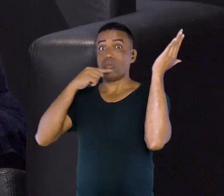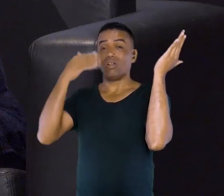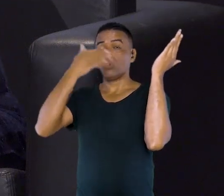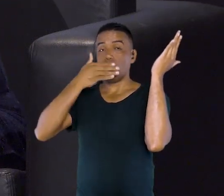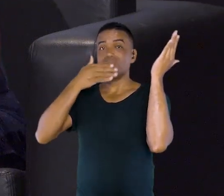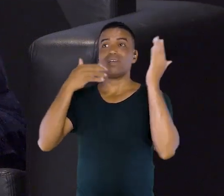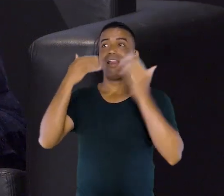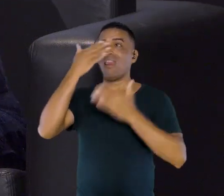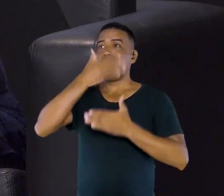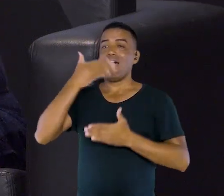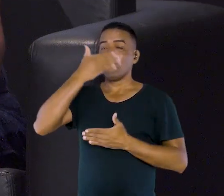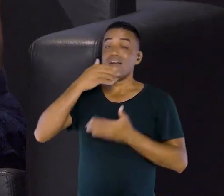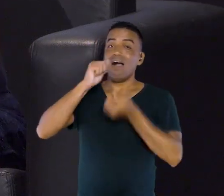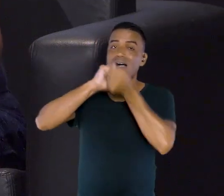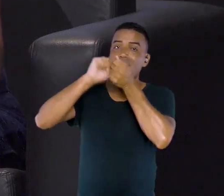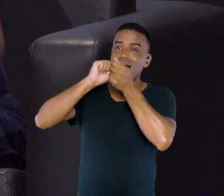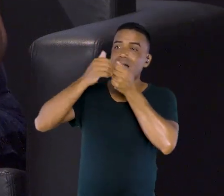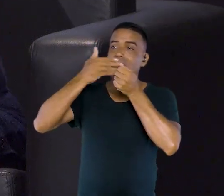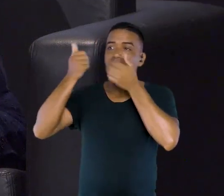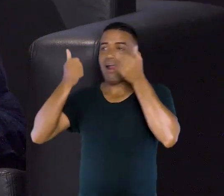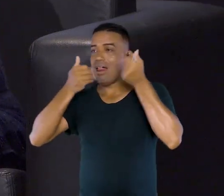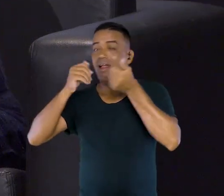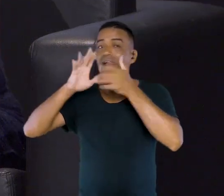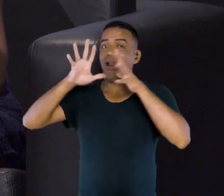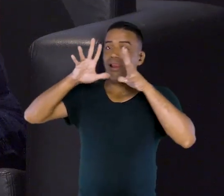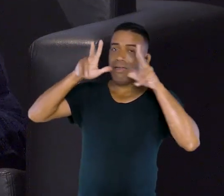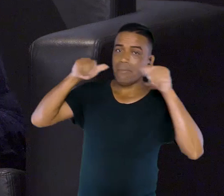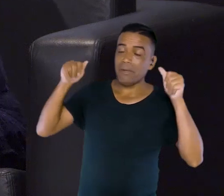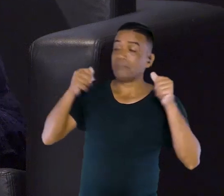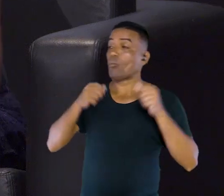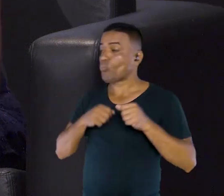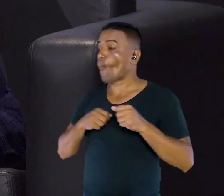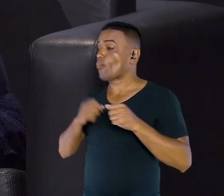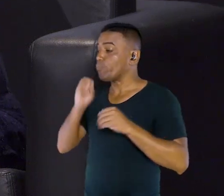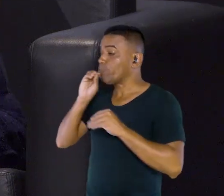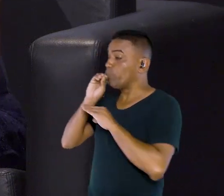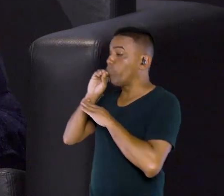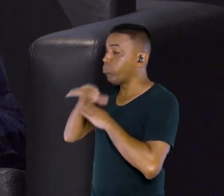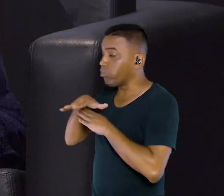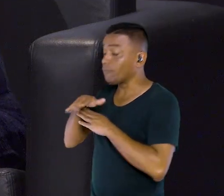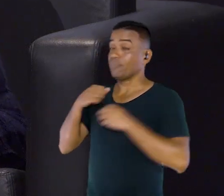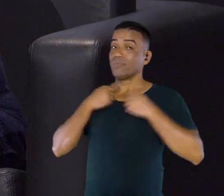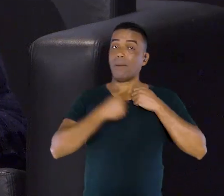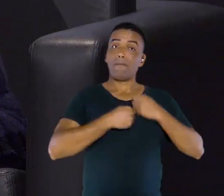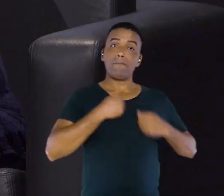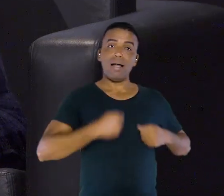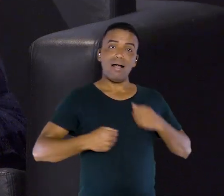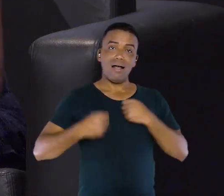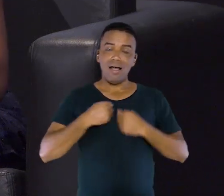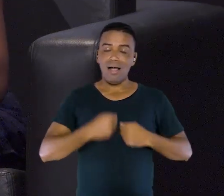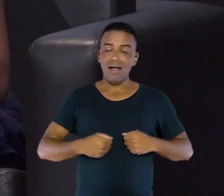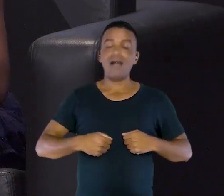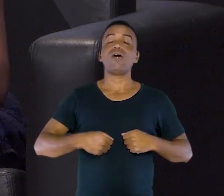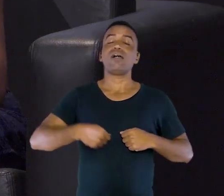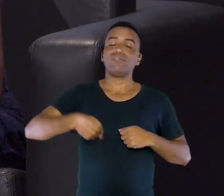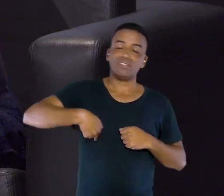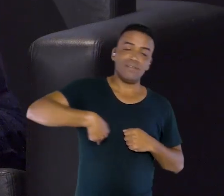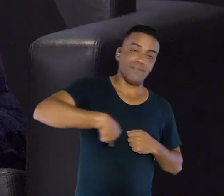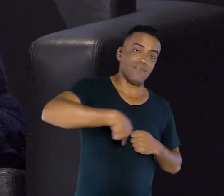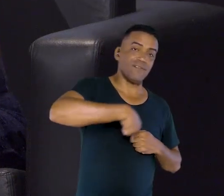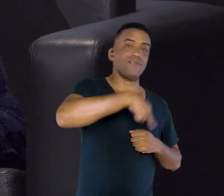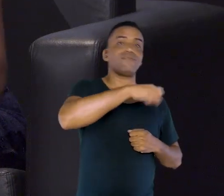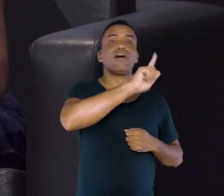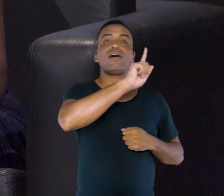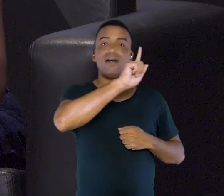Você tem que lavar a boca, tirar o que está na boca, cuspir, aí, ou tomar banho, aí você pode